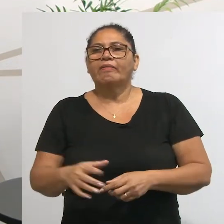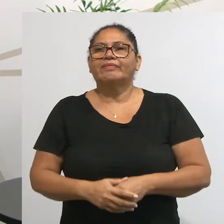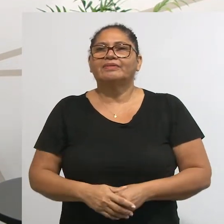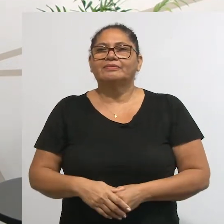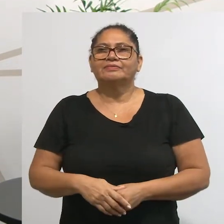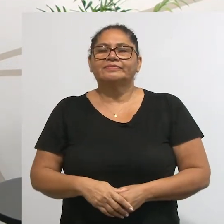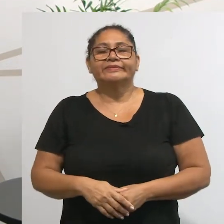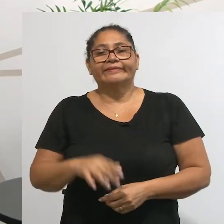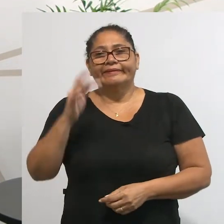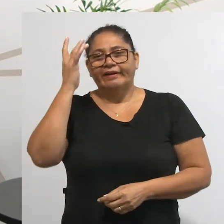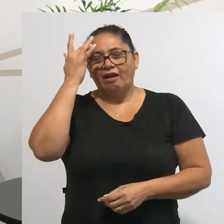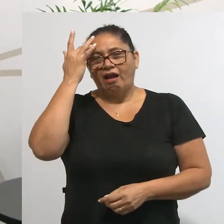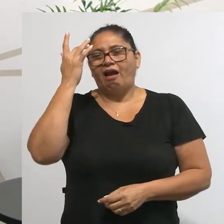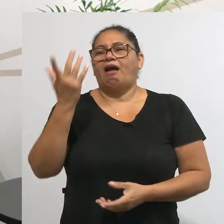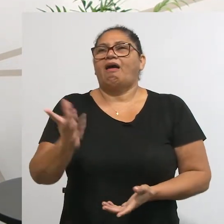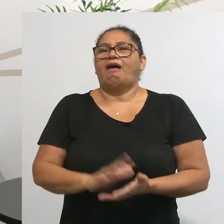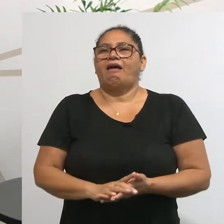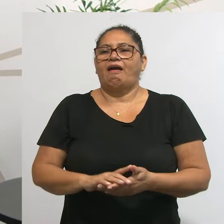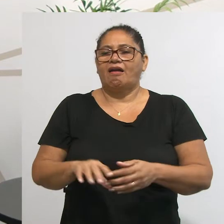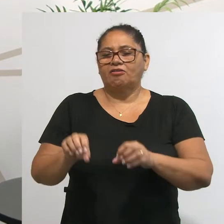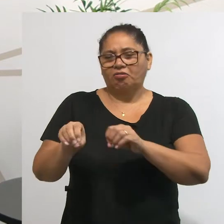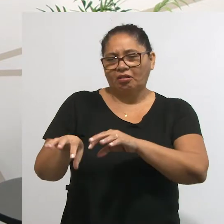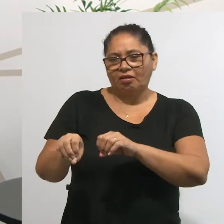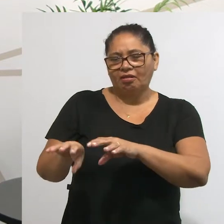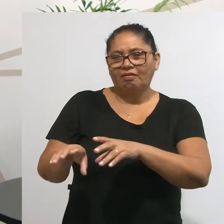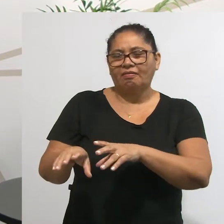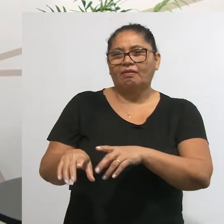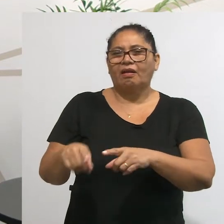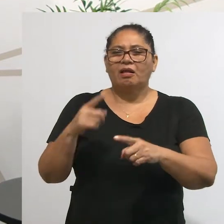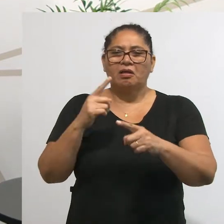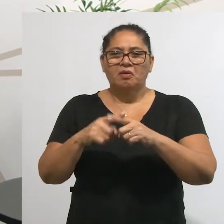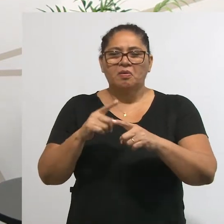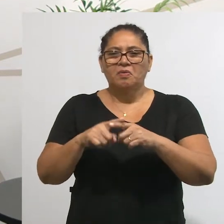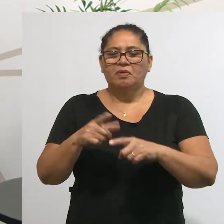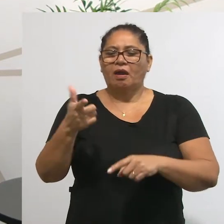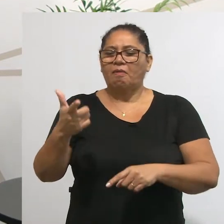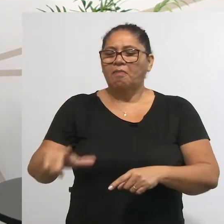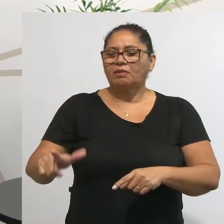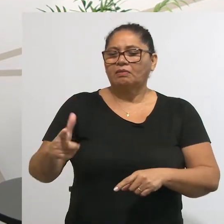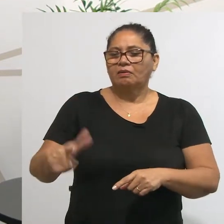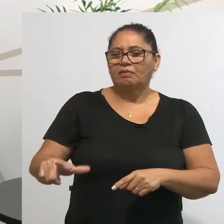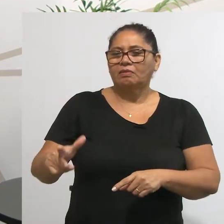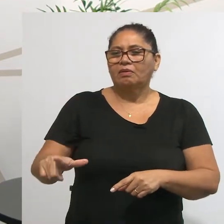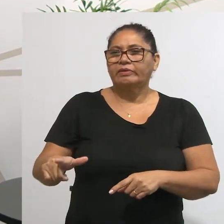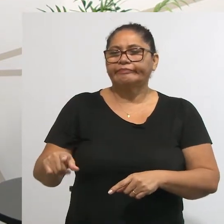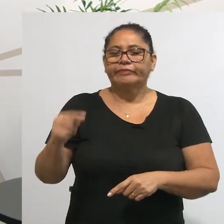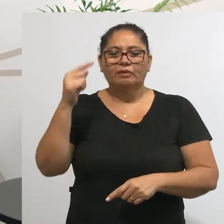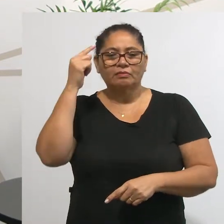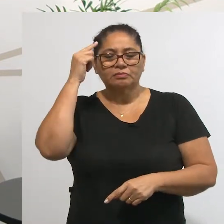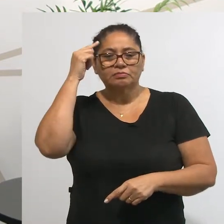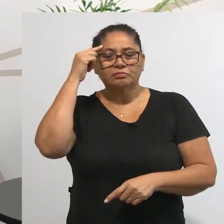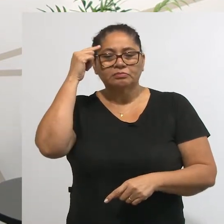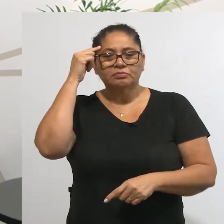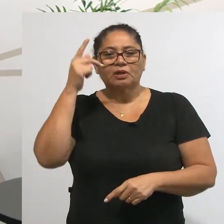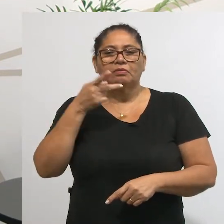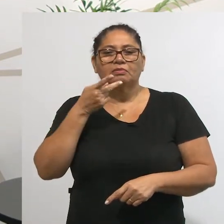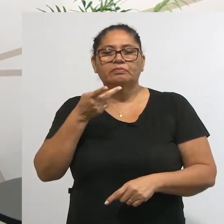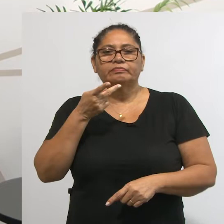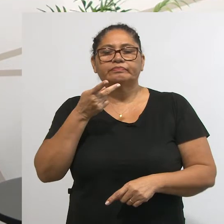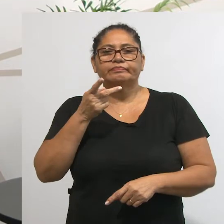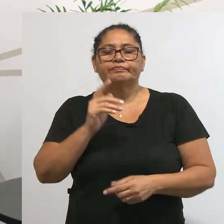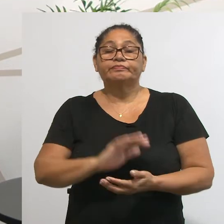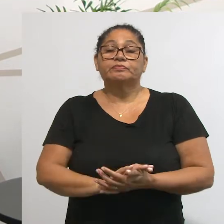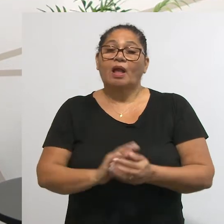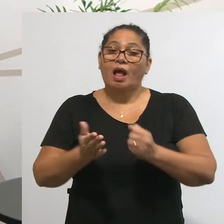gente acha que a gente está alfabetizando, porque o aluno repete algo que eu disse sem pensar naquilo que ele está